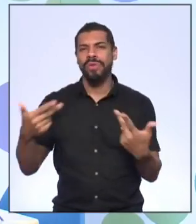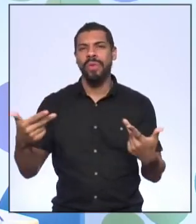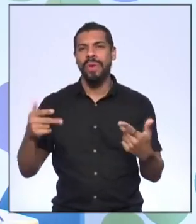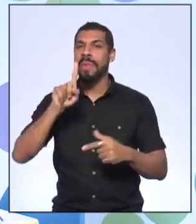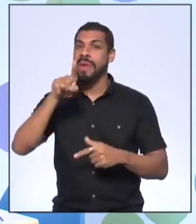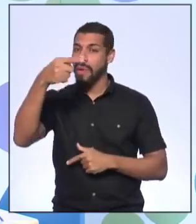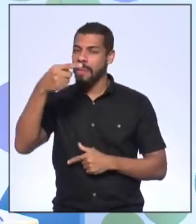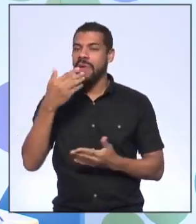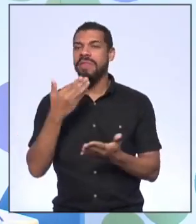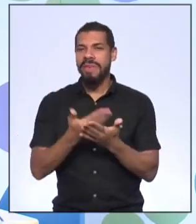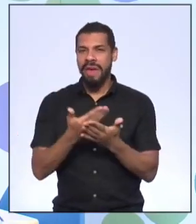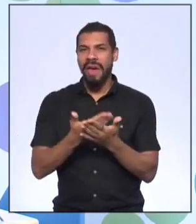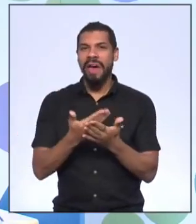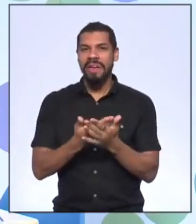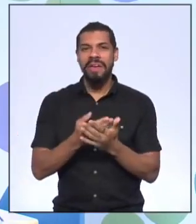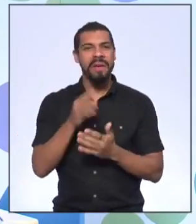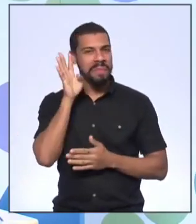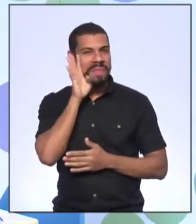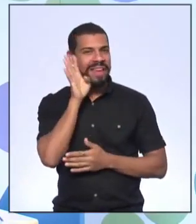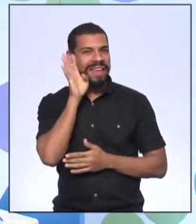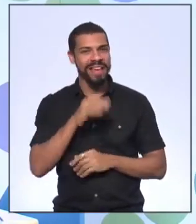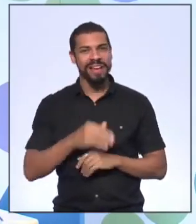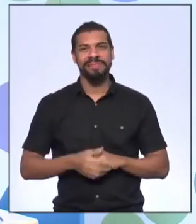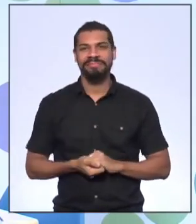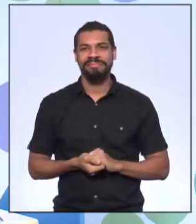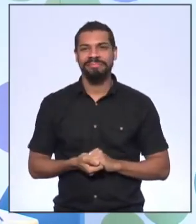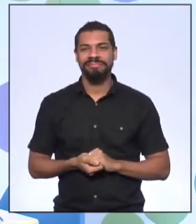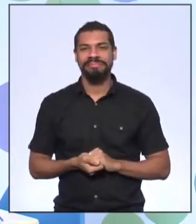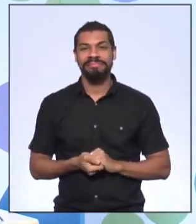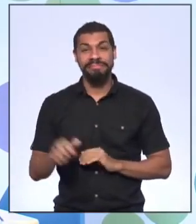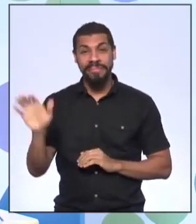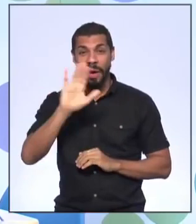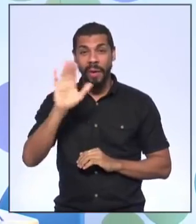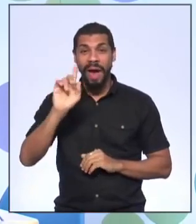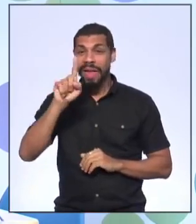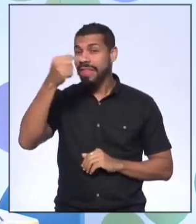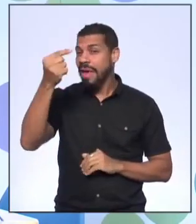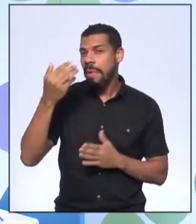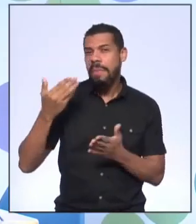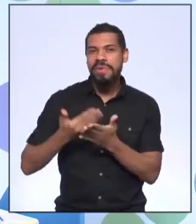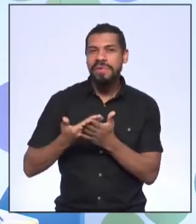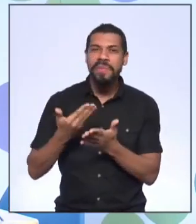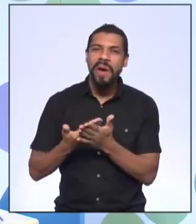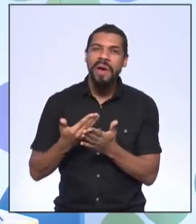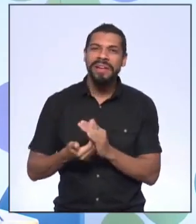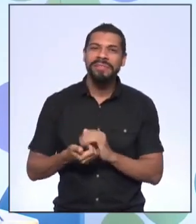gases. A gente usa o simulador, que é bacana. Perfeito. Tá? Sol, até mais.